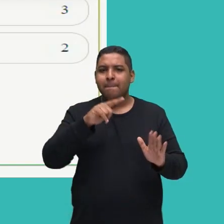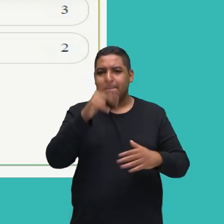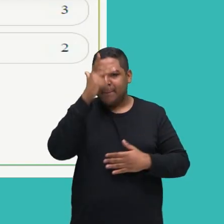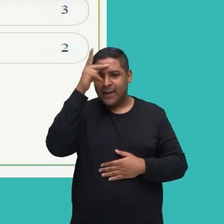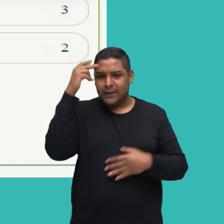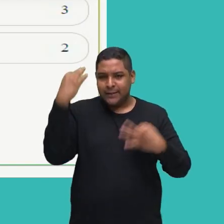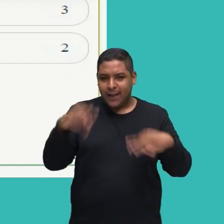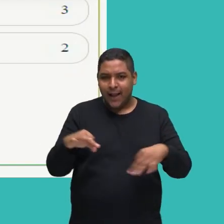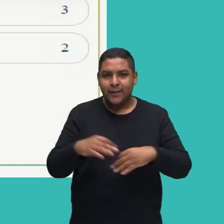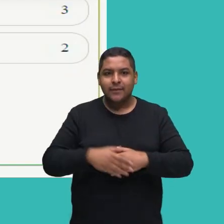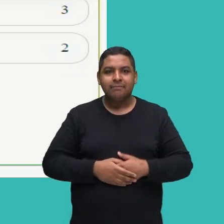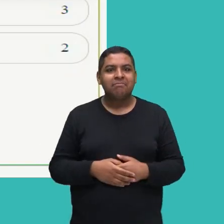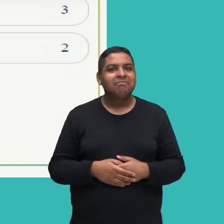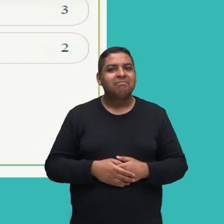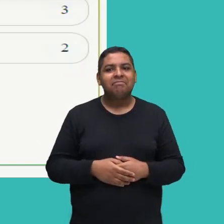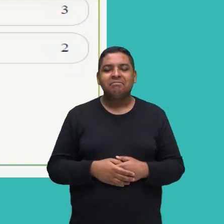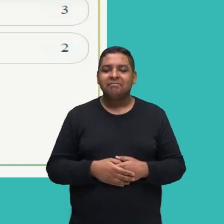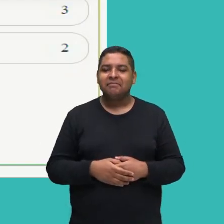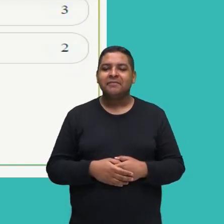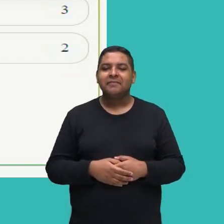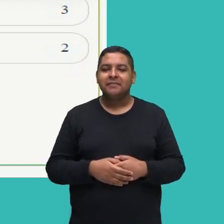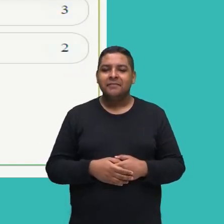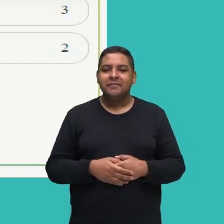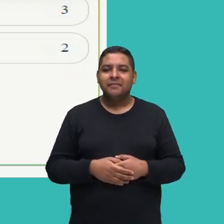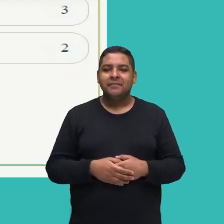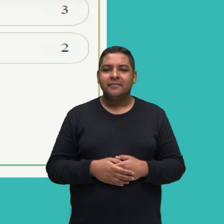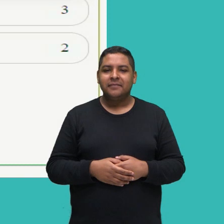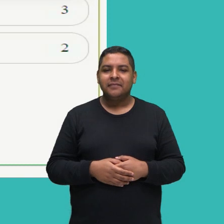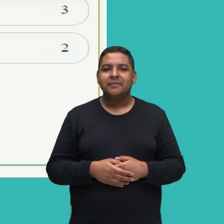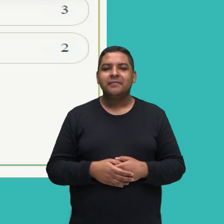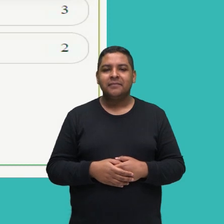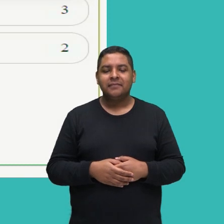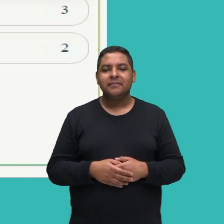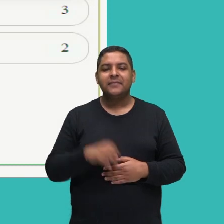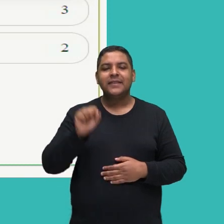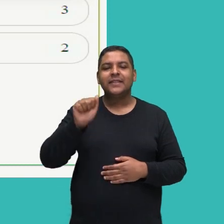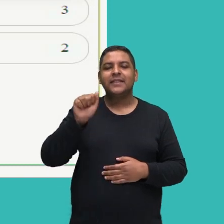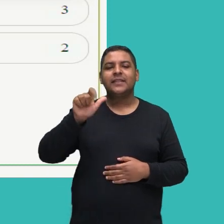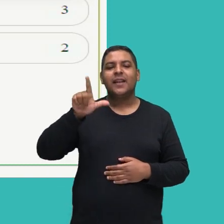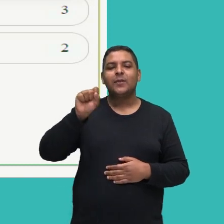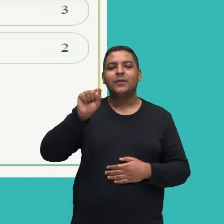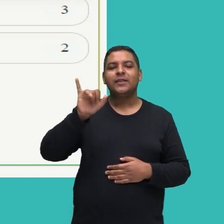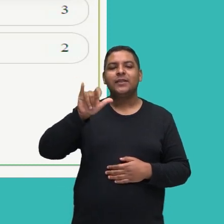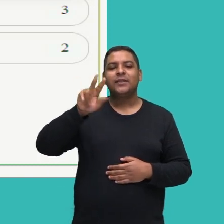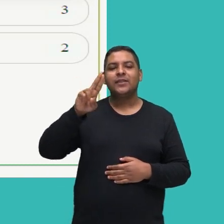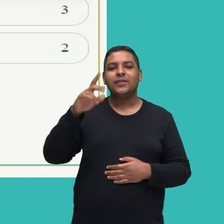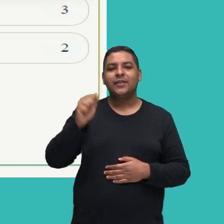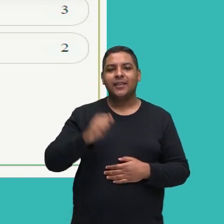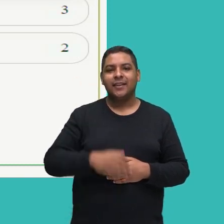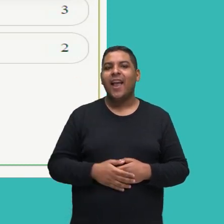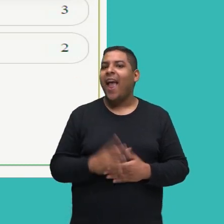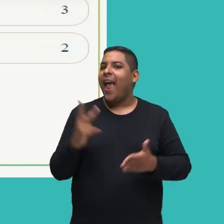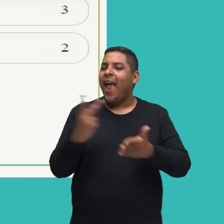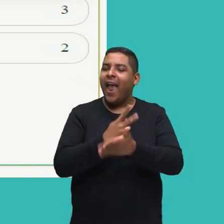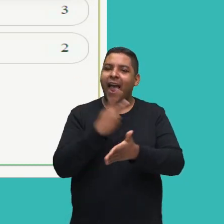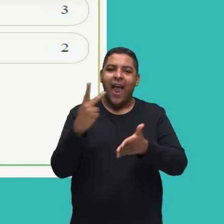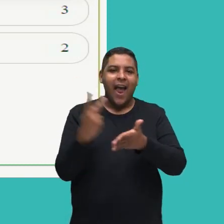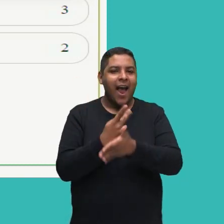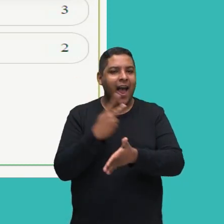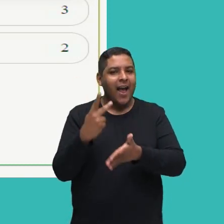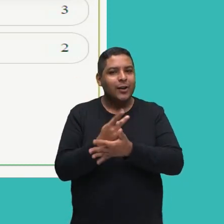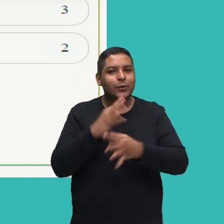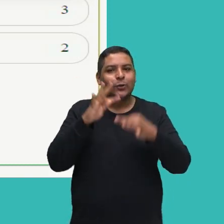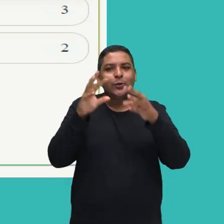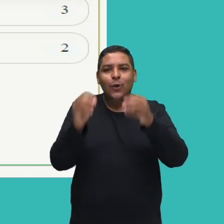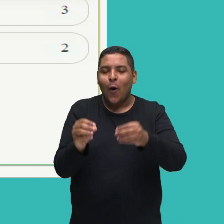só, vina é o mesmo que salsicha. Esse é o nosso resultado. Eu acho que todo mundo errou, né?